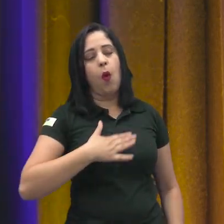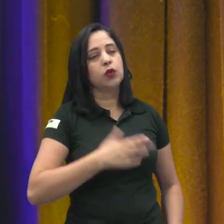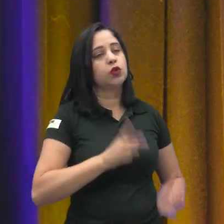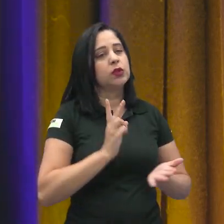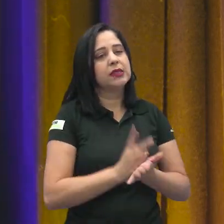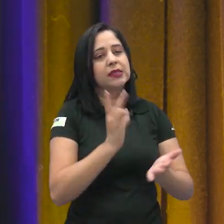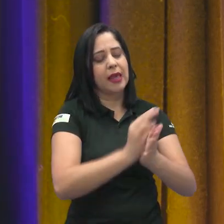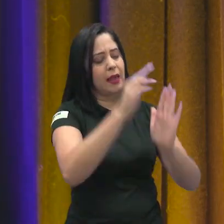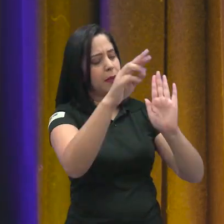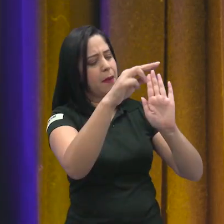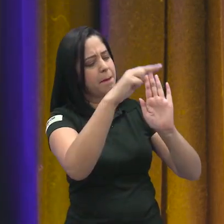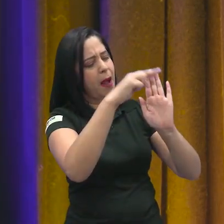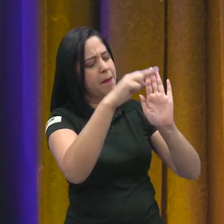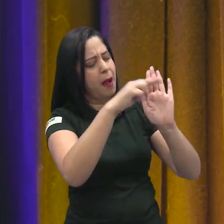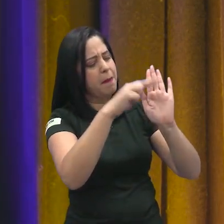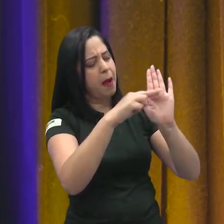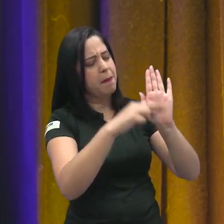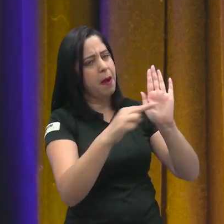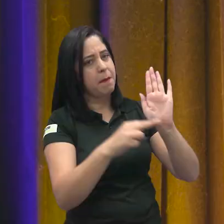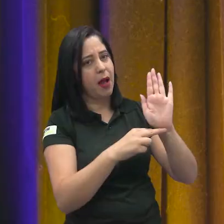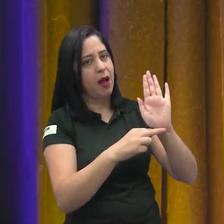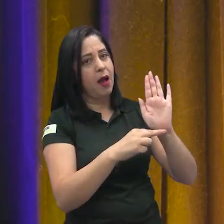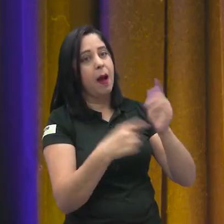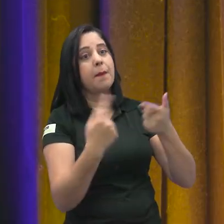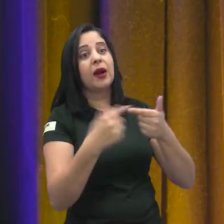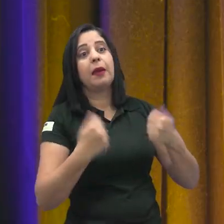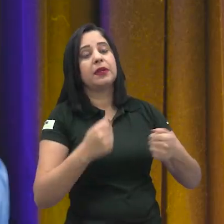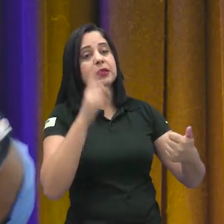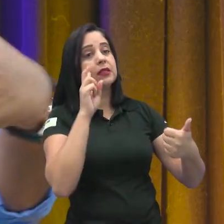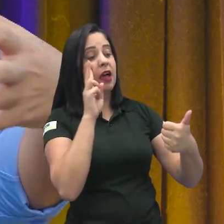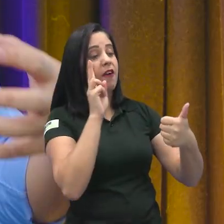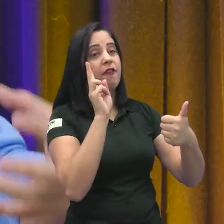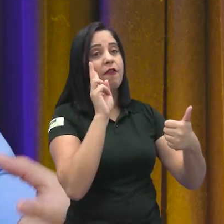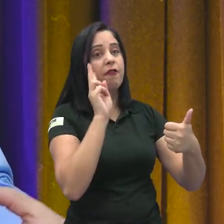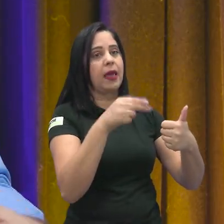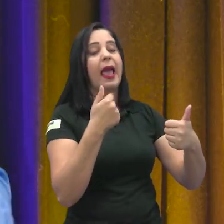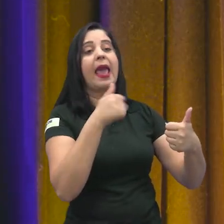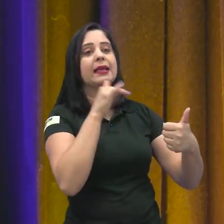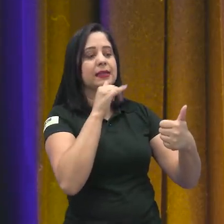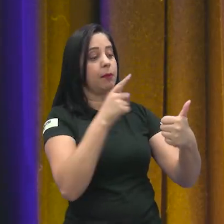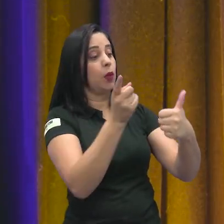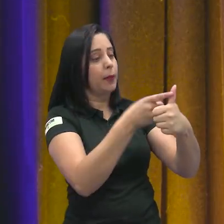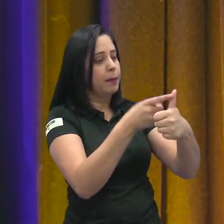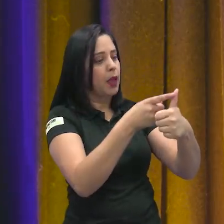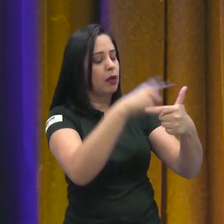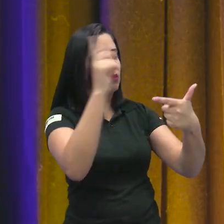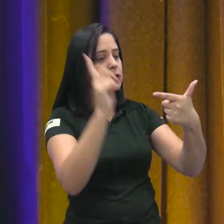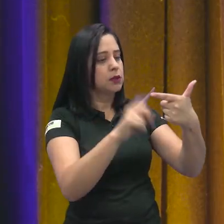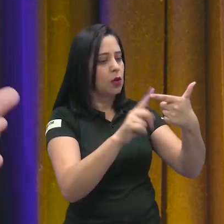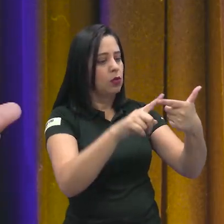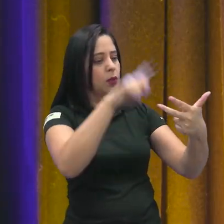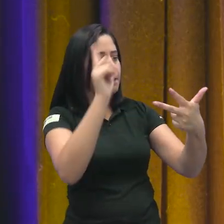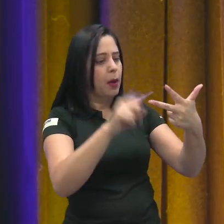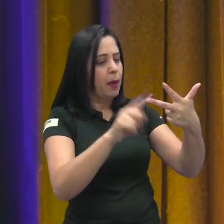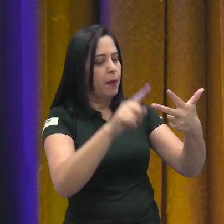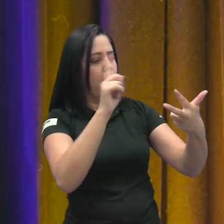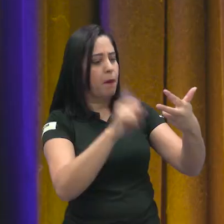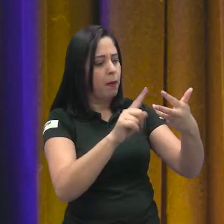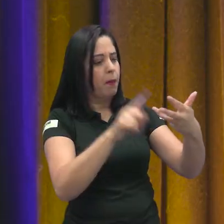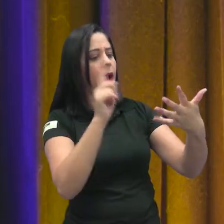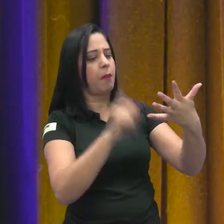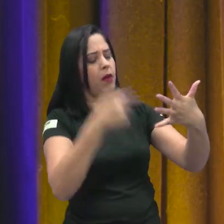é possível que a gente elenque quais são as prioridades que nós vamos lidar naquele momento. Isso tudo muito bem planejado nas